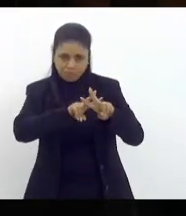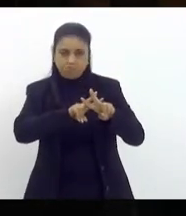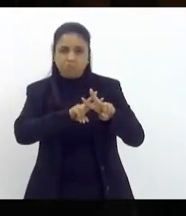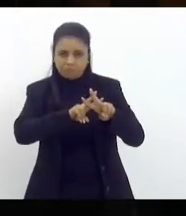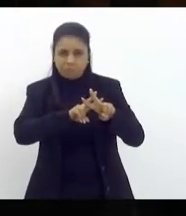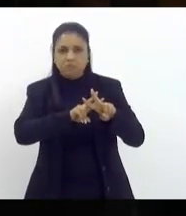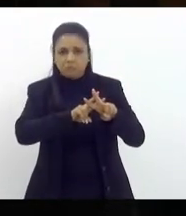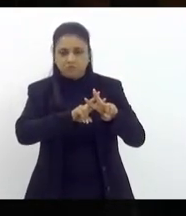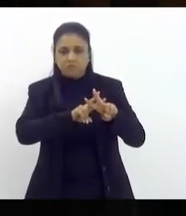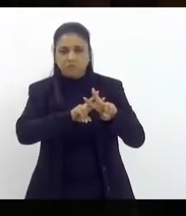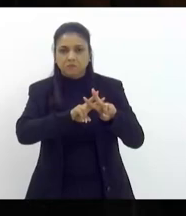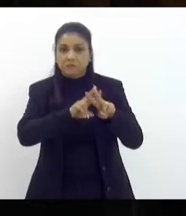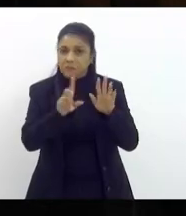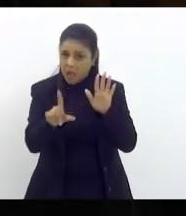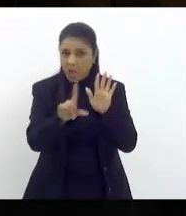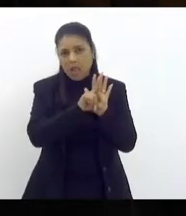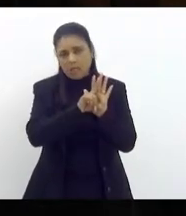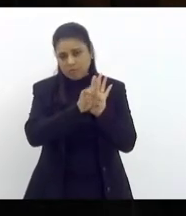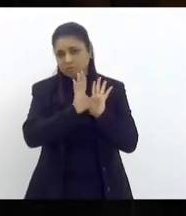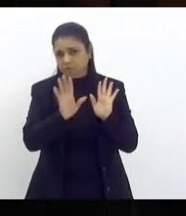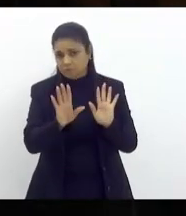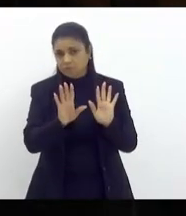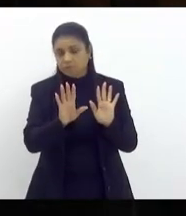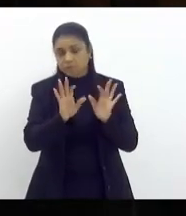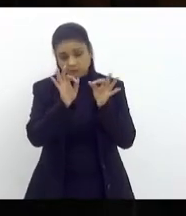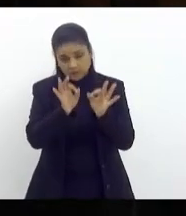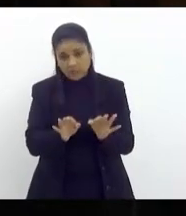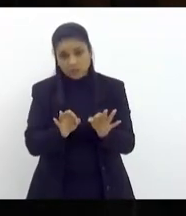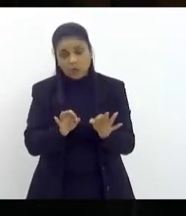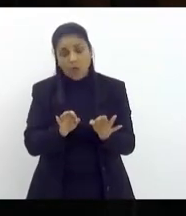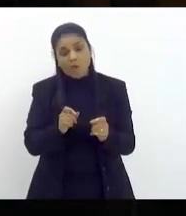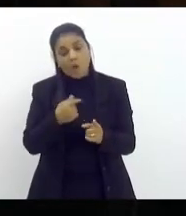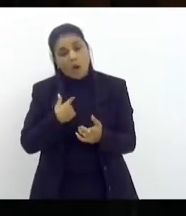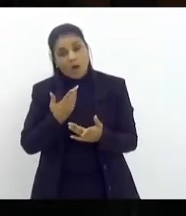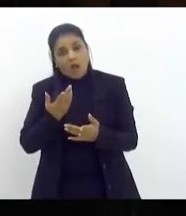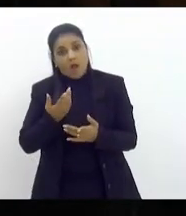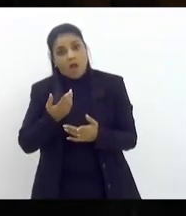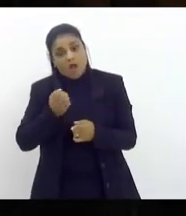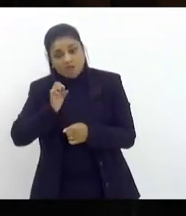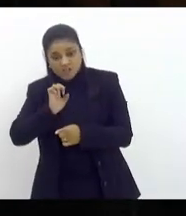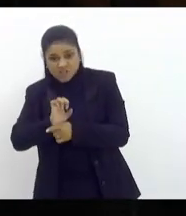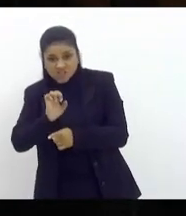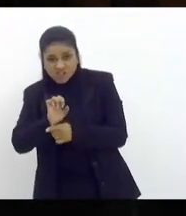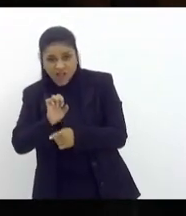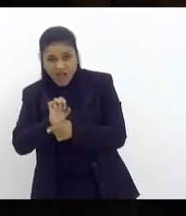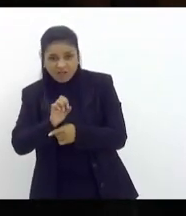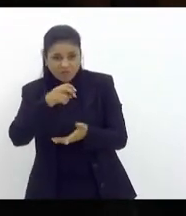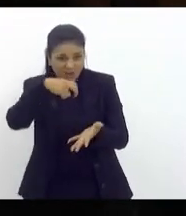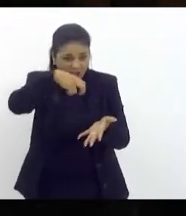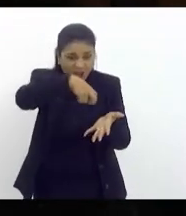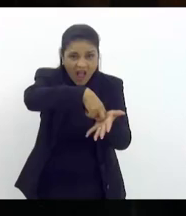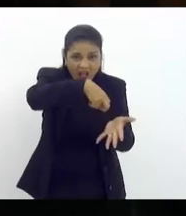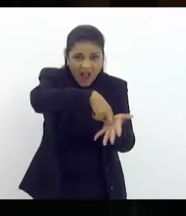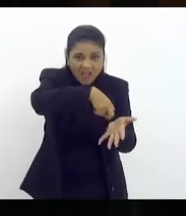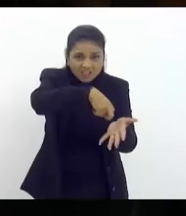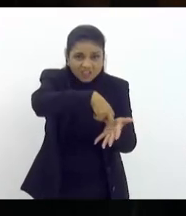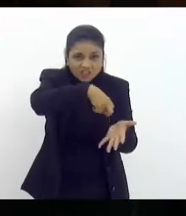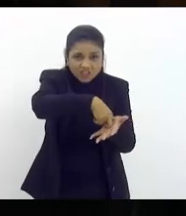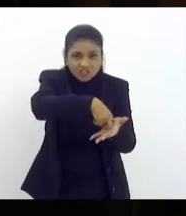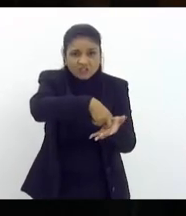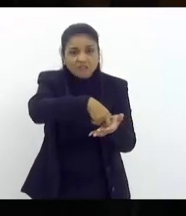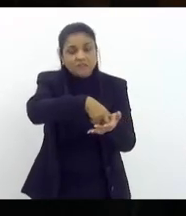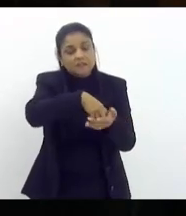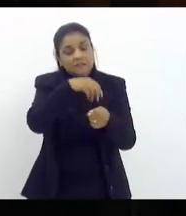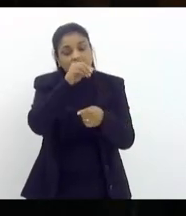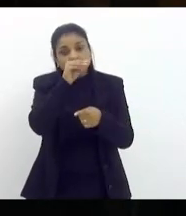pagar na forma da Lei e não ter um estado que tortura essa mulher quando ela está sobre tutela do próprio Estado